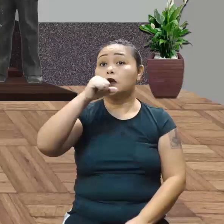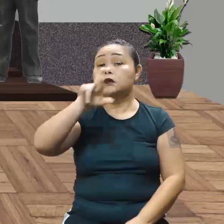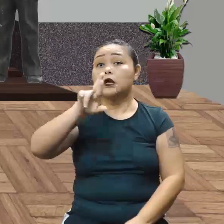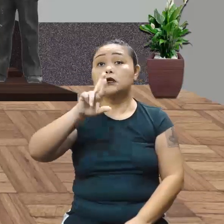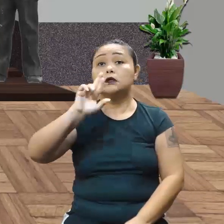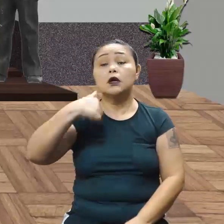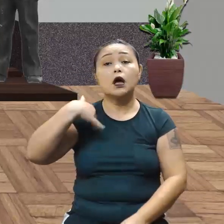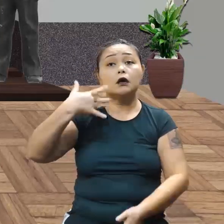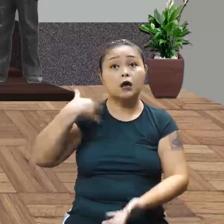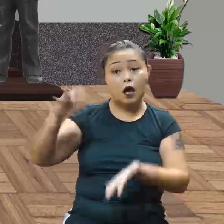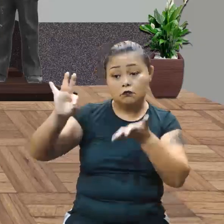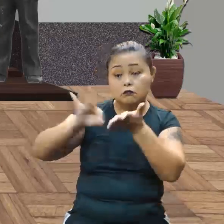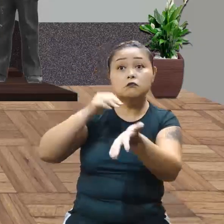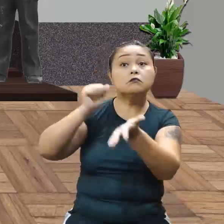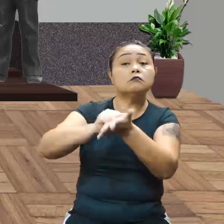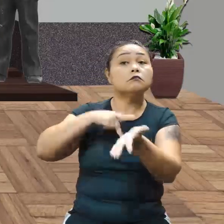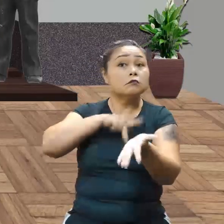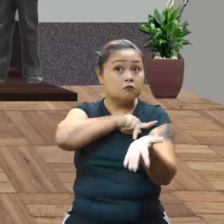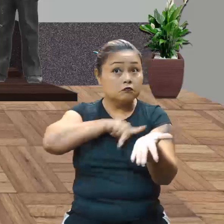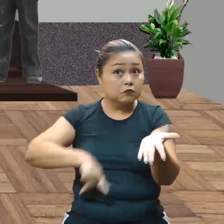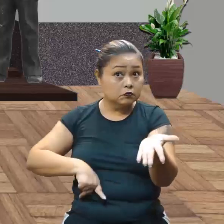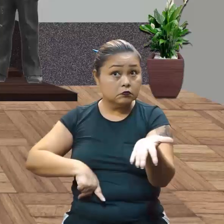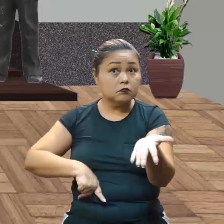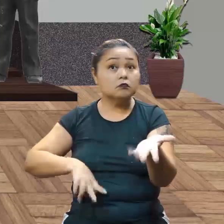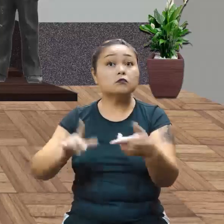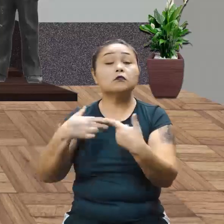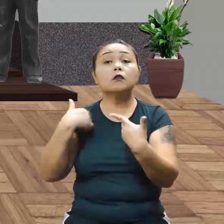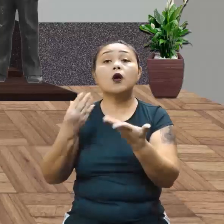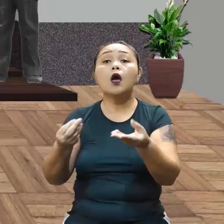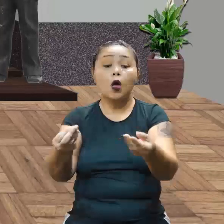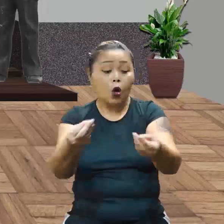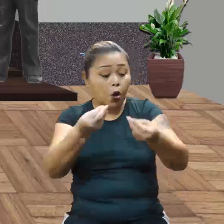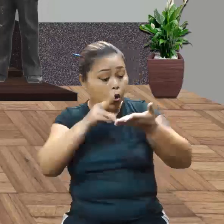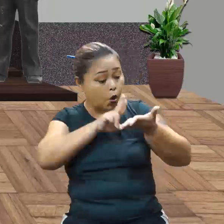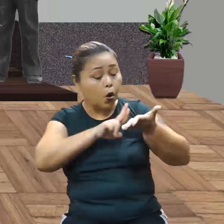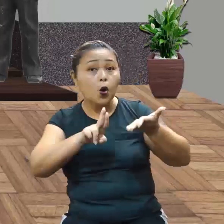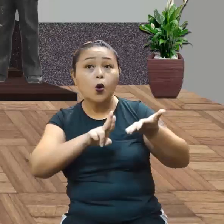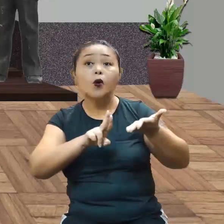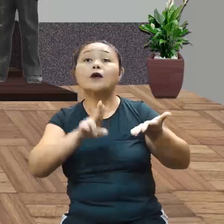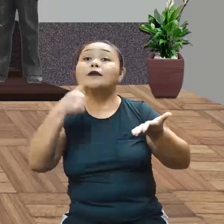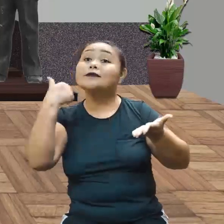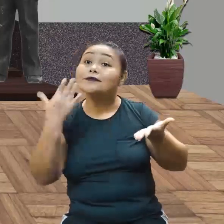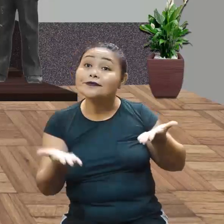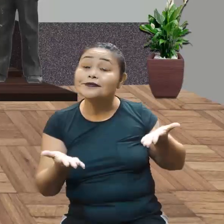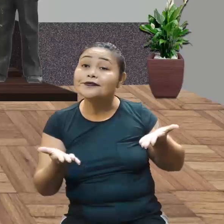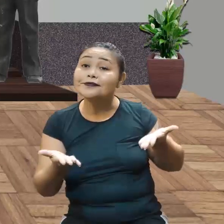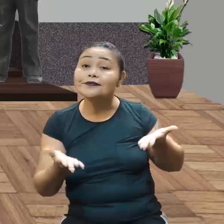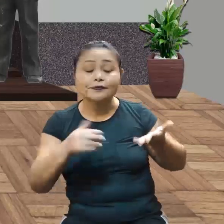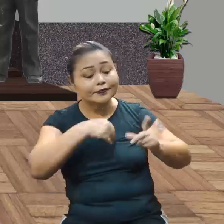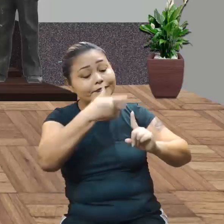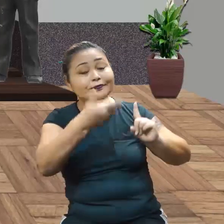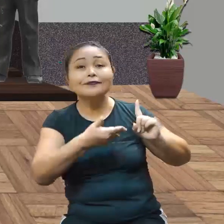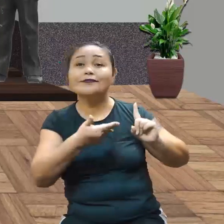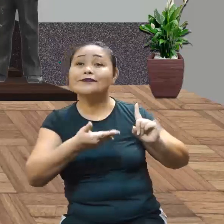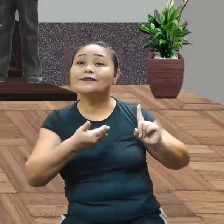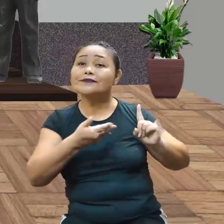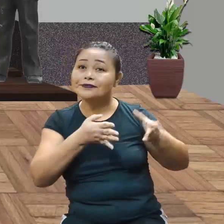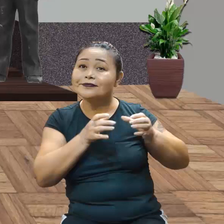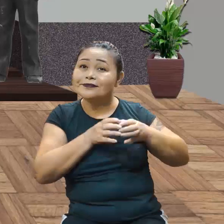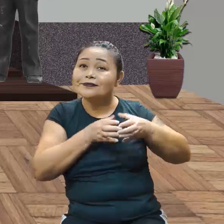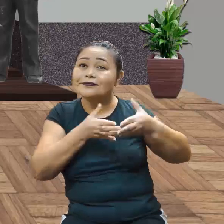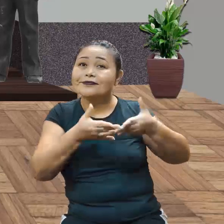recentemente, foi assinado pelo atual presidente, recebeu o nome justamente em homenagem a essa